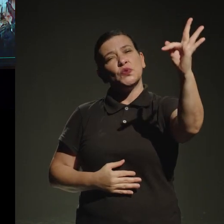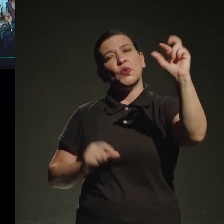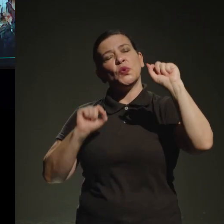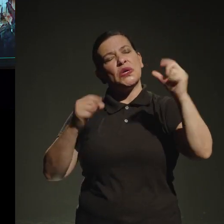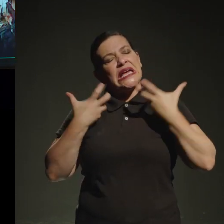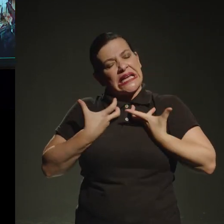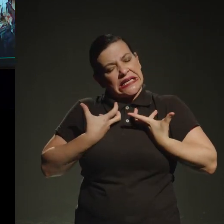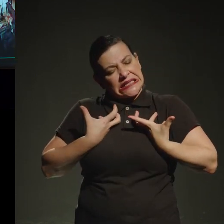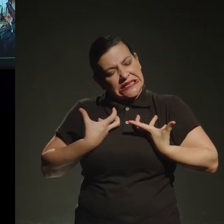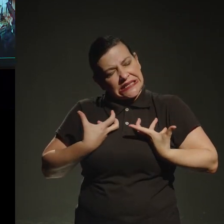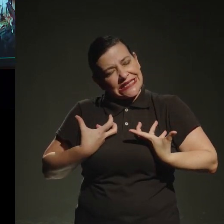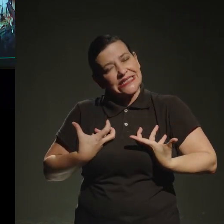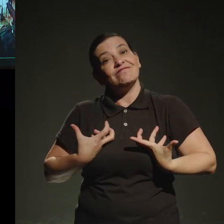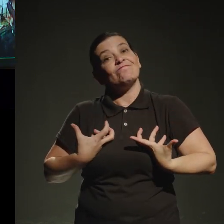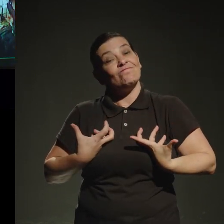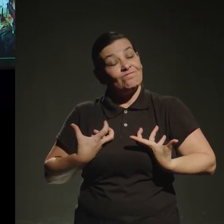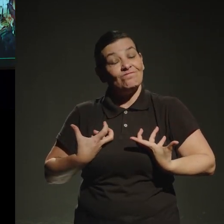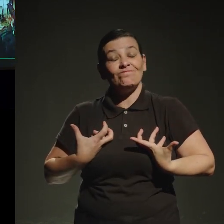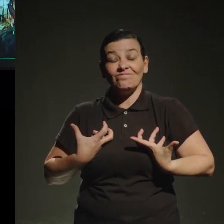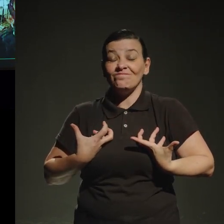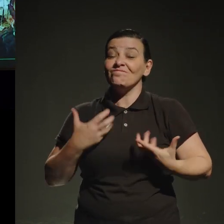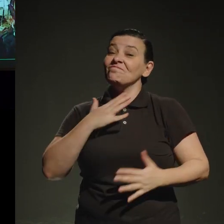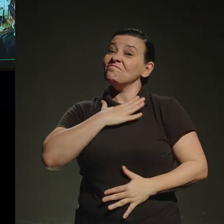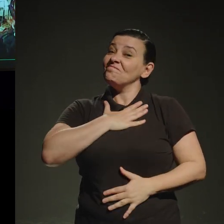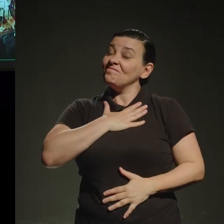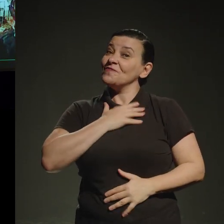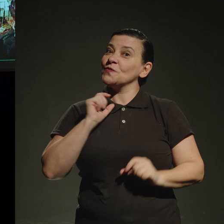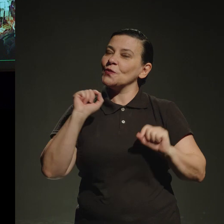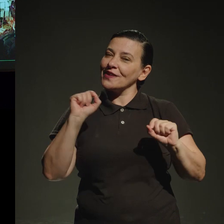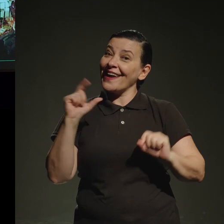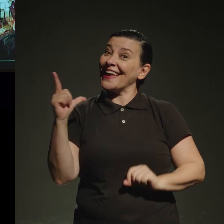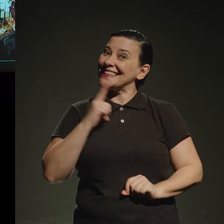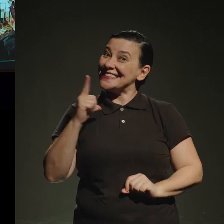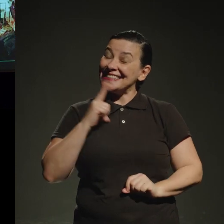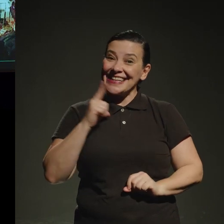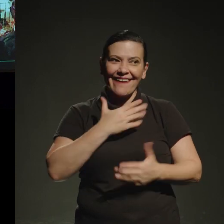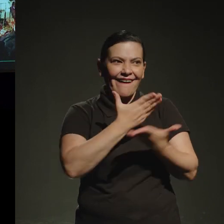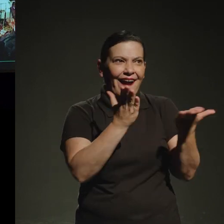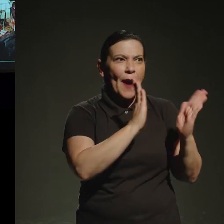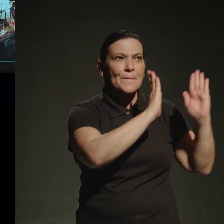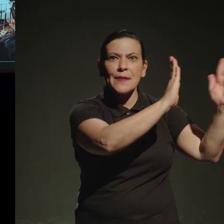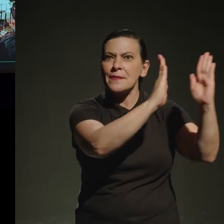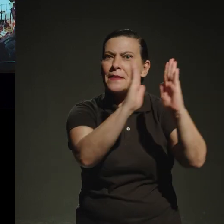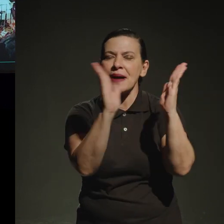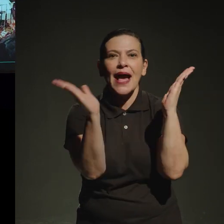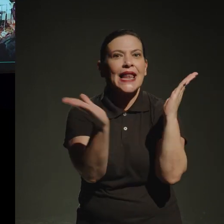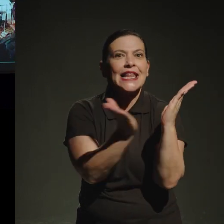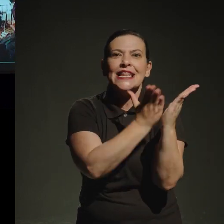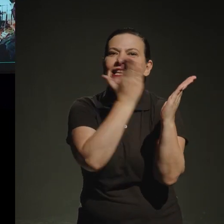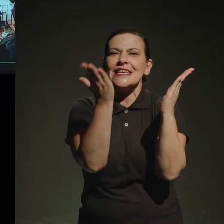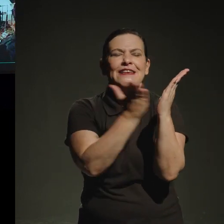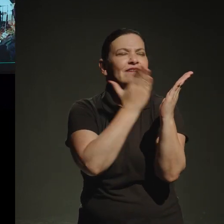deles. Todas as histórias do mundo. Que maravilha! Nenhum contato com